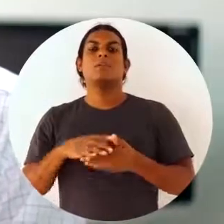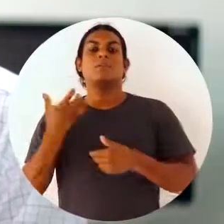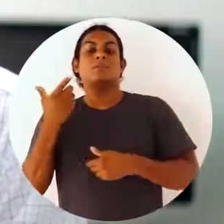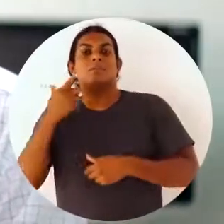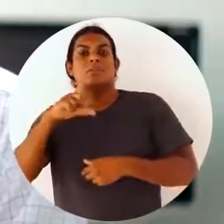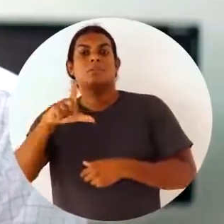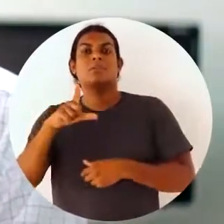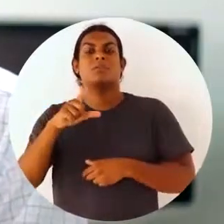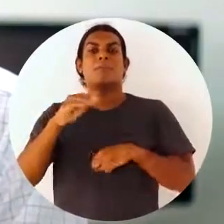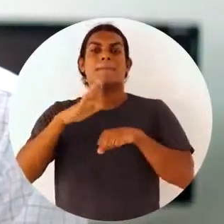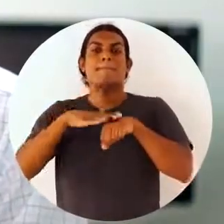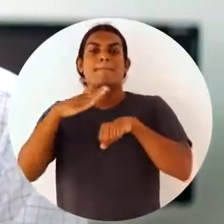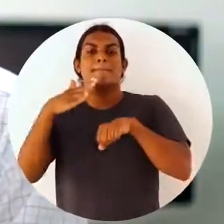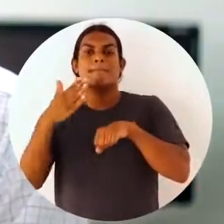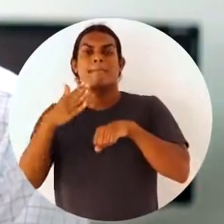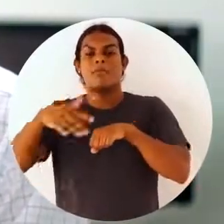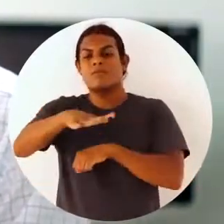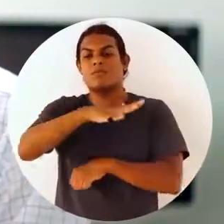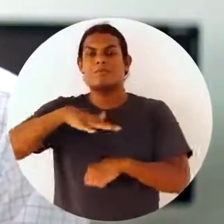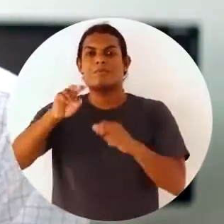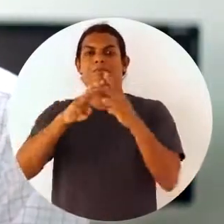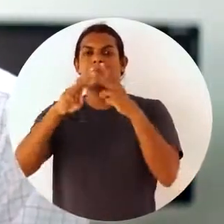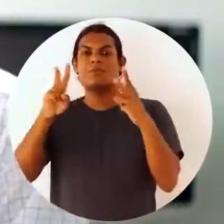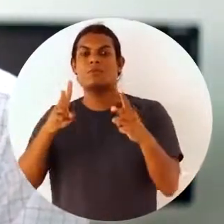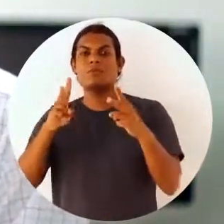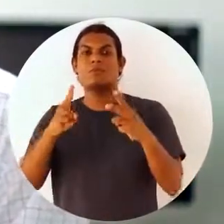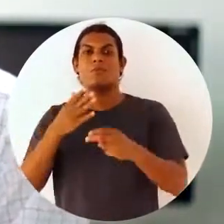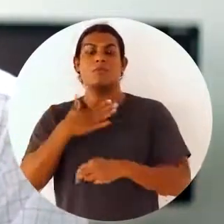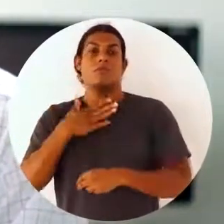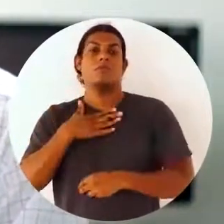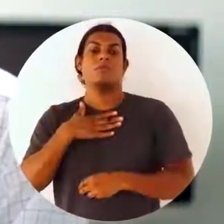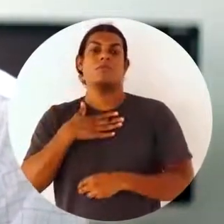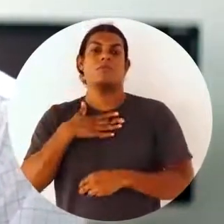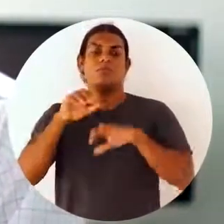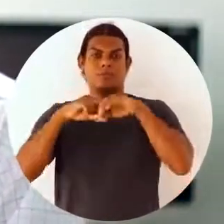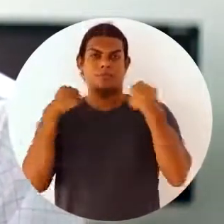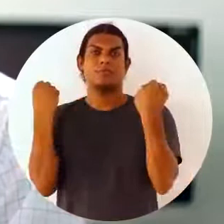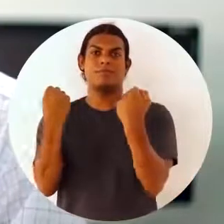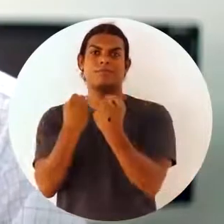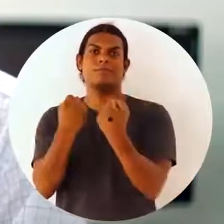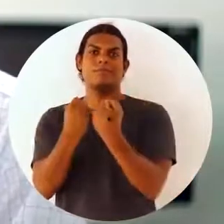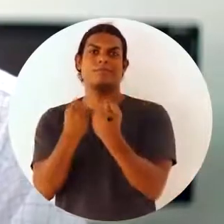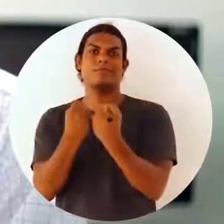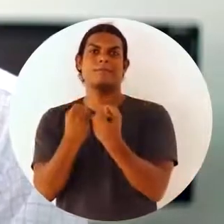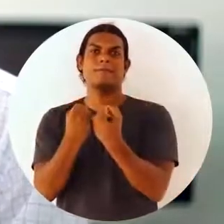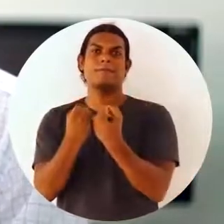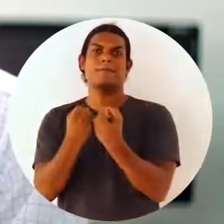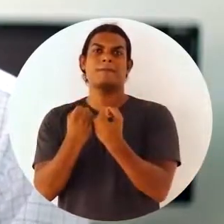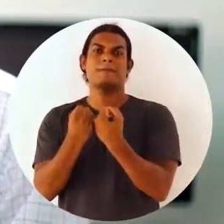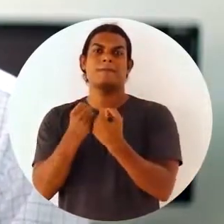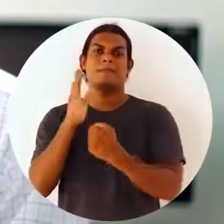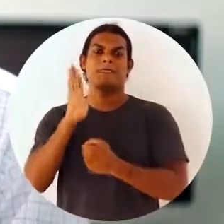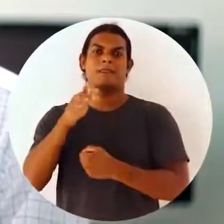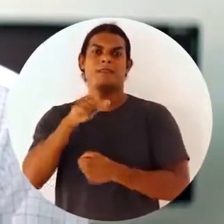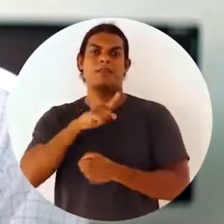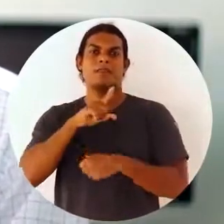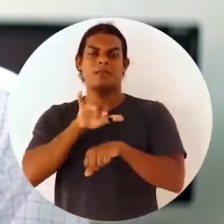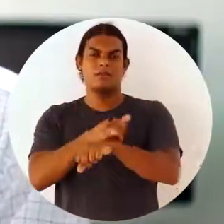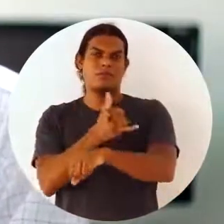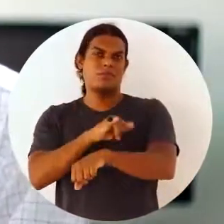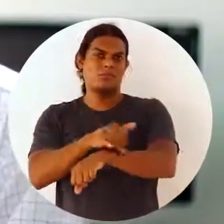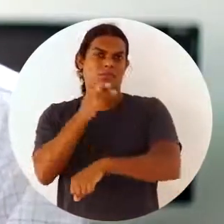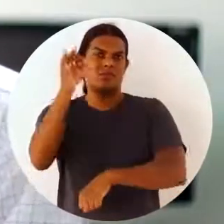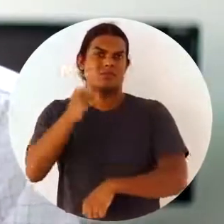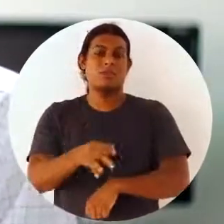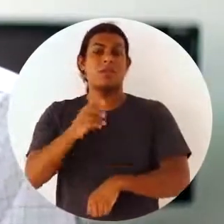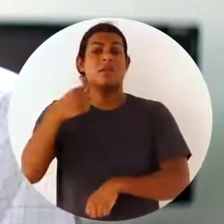virtual das minhas obras para os meus usuários, então, principalmente as obras raras, eu já tenho um objetivo muito claro. Depois